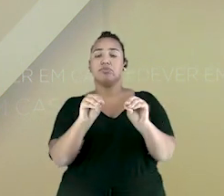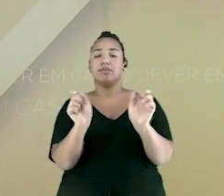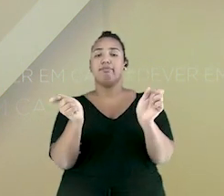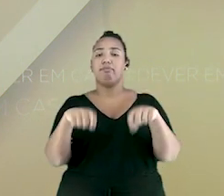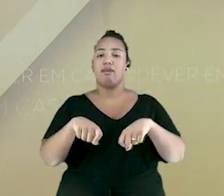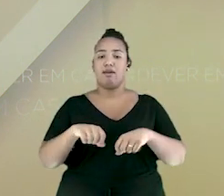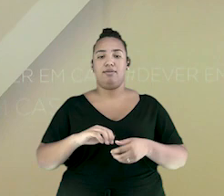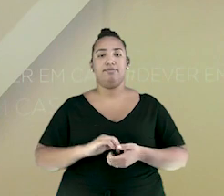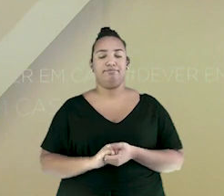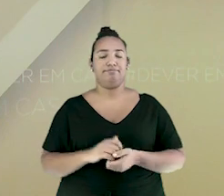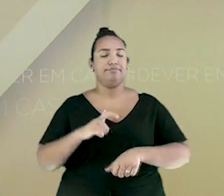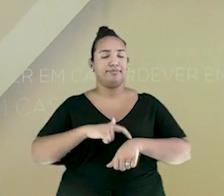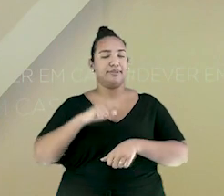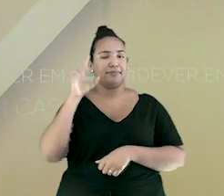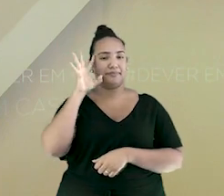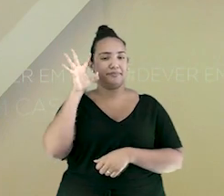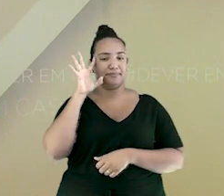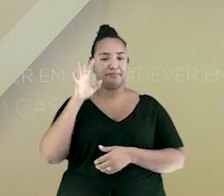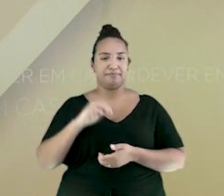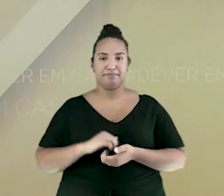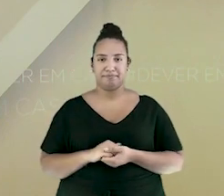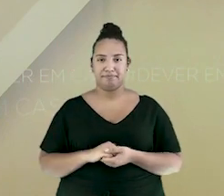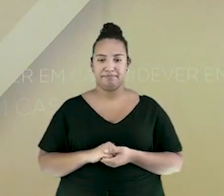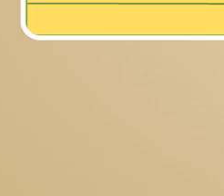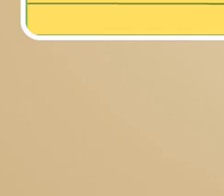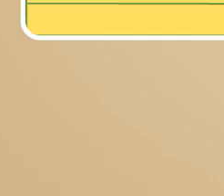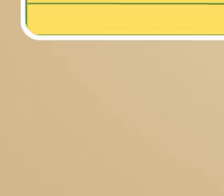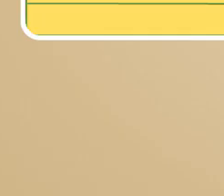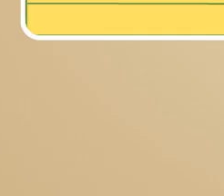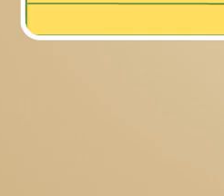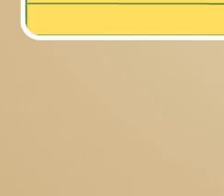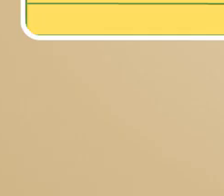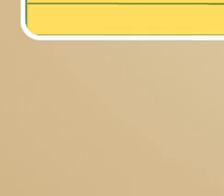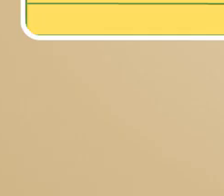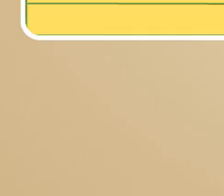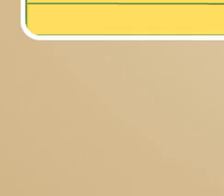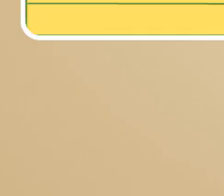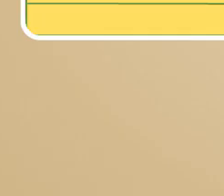encaixam nessa frase? Vou te dar um tempinho.